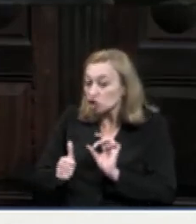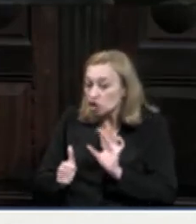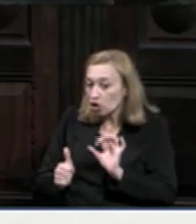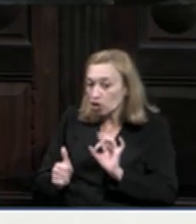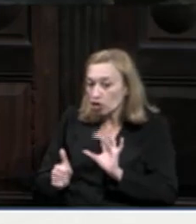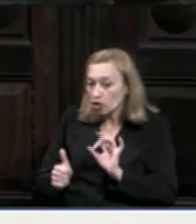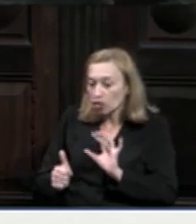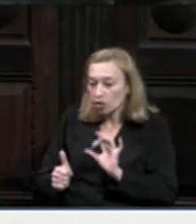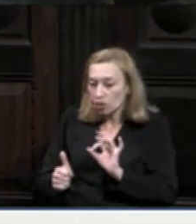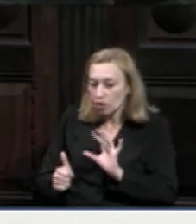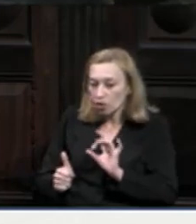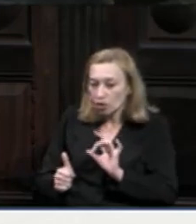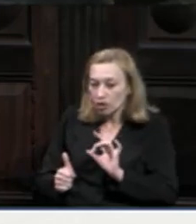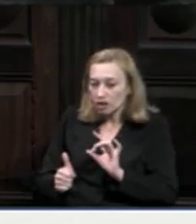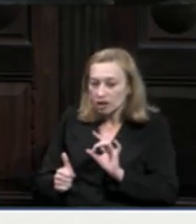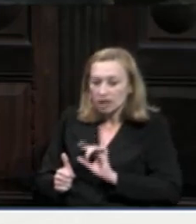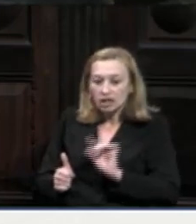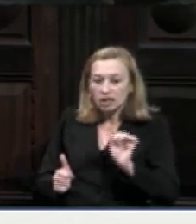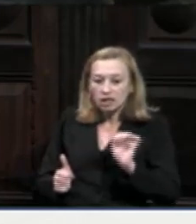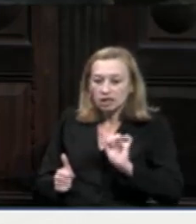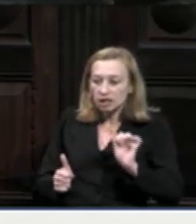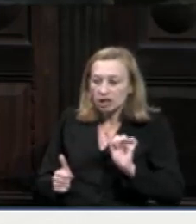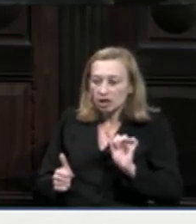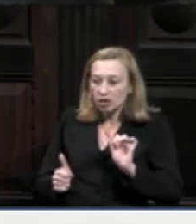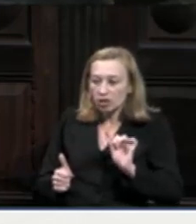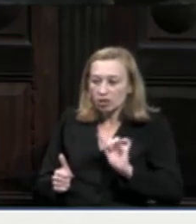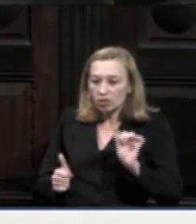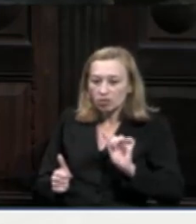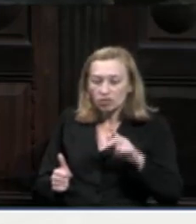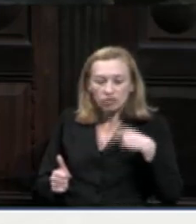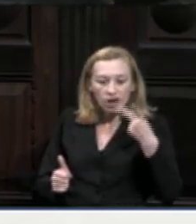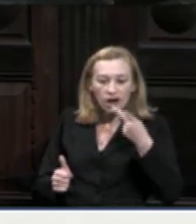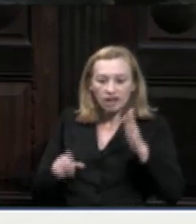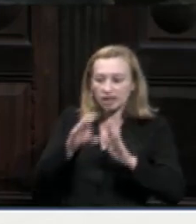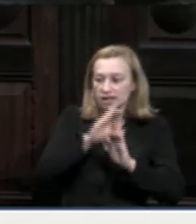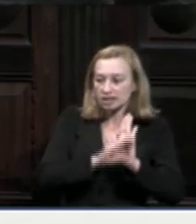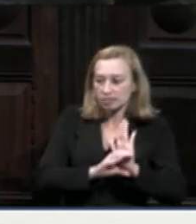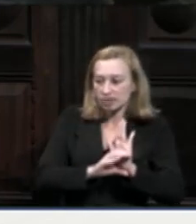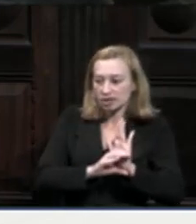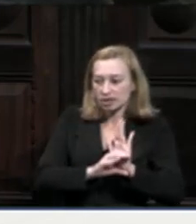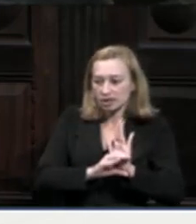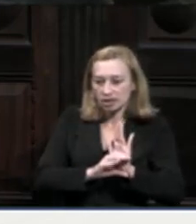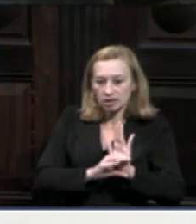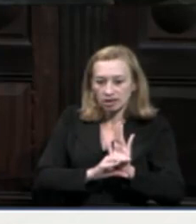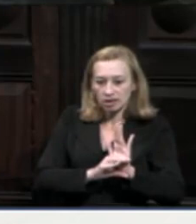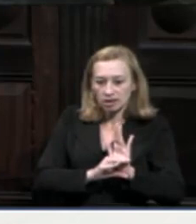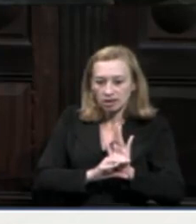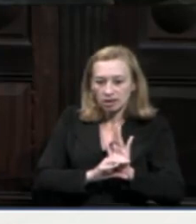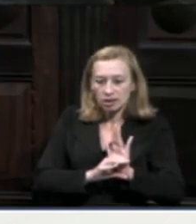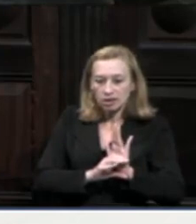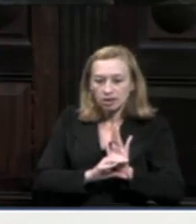primeira, sem fazer juízo sobre as emendas agora, nem rejeitando, nem aproveitando, para que